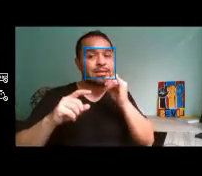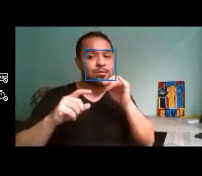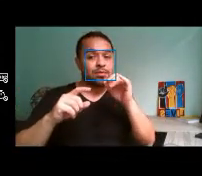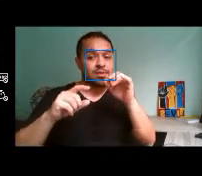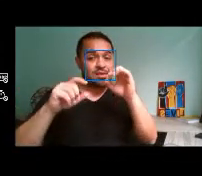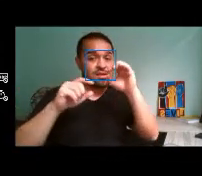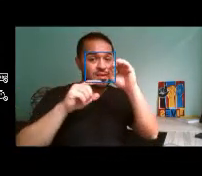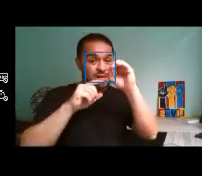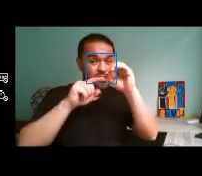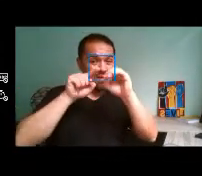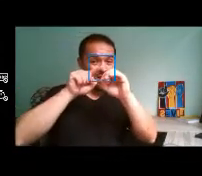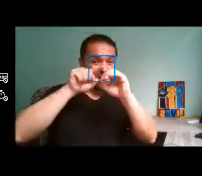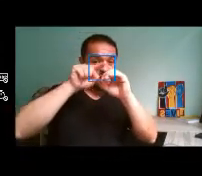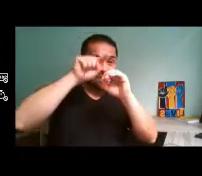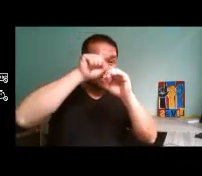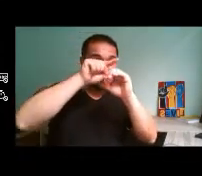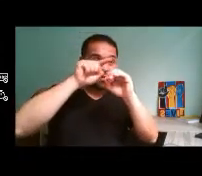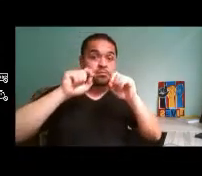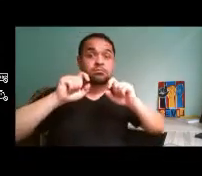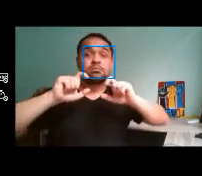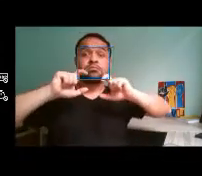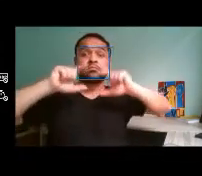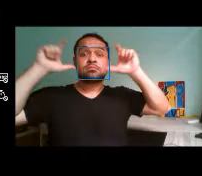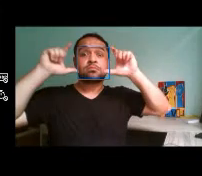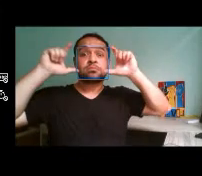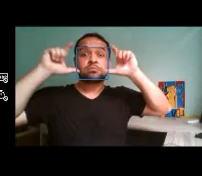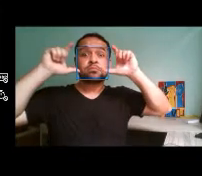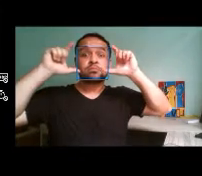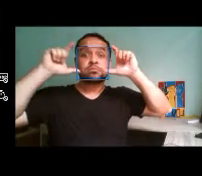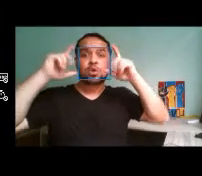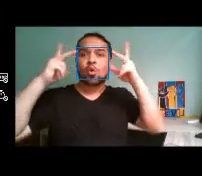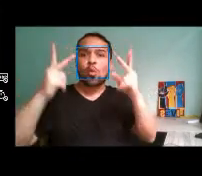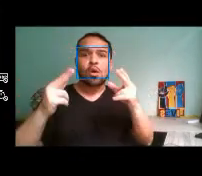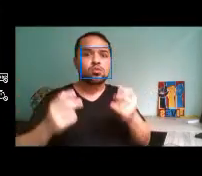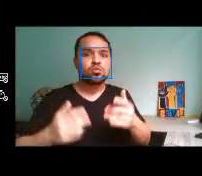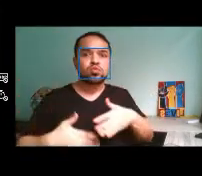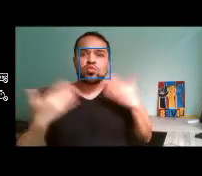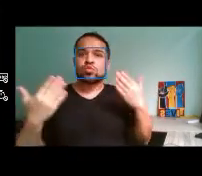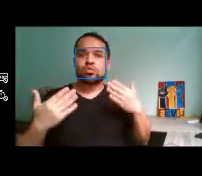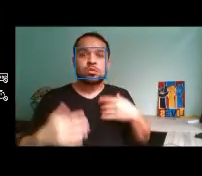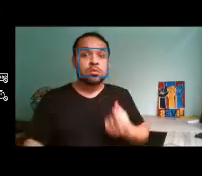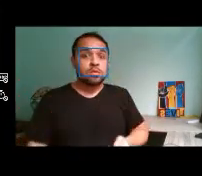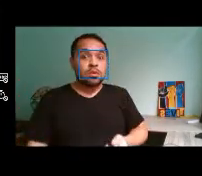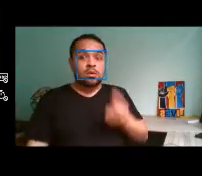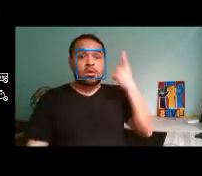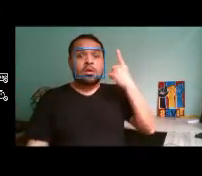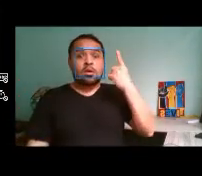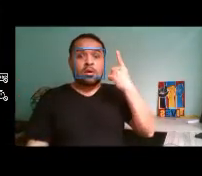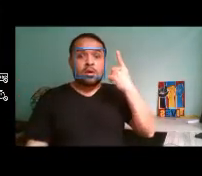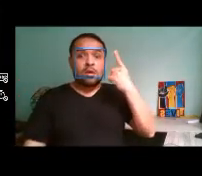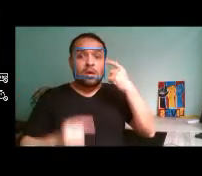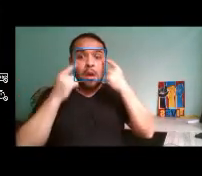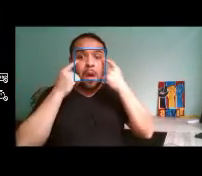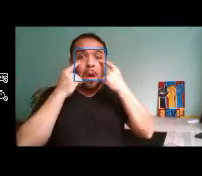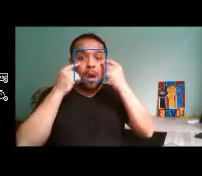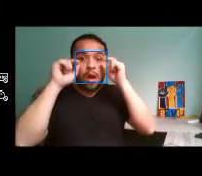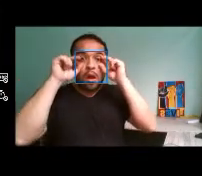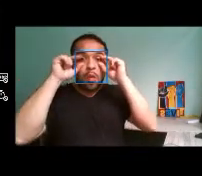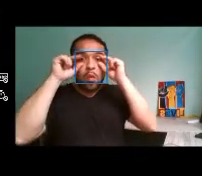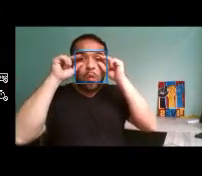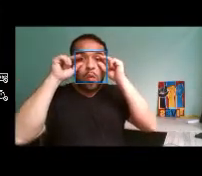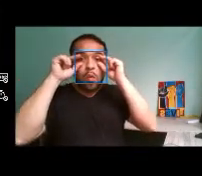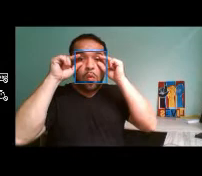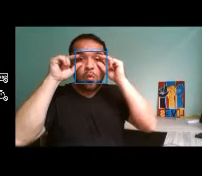com circunflexo ali, são os olhos arregalados. Quando você tem um susto, uma exclamação, veja, há uma abertura